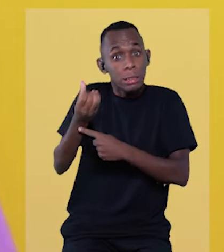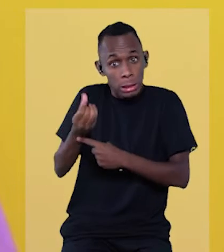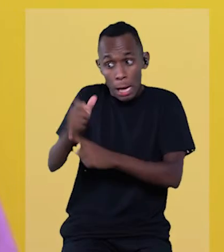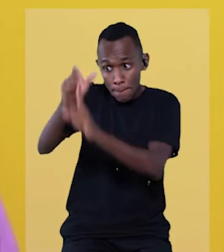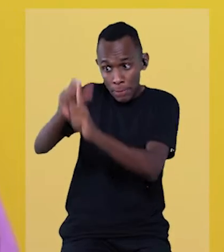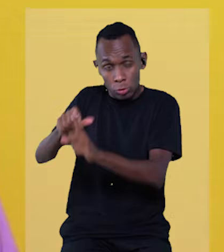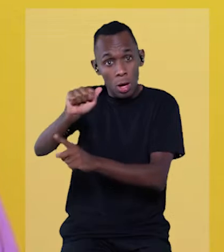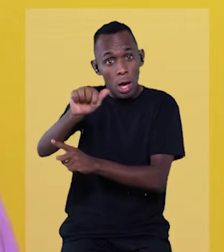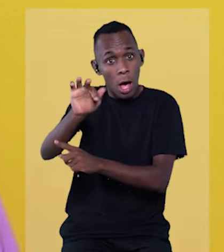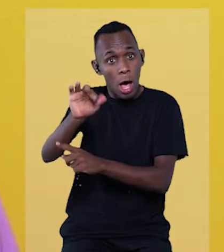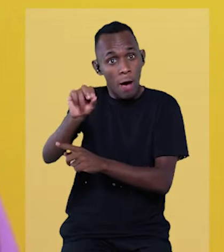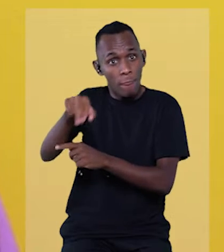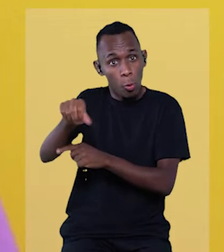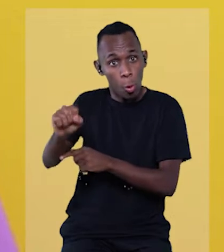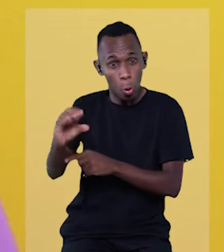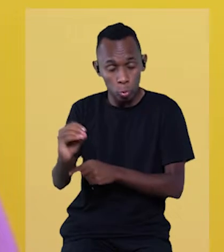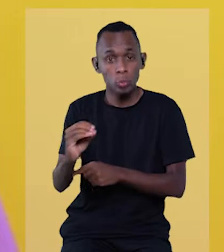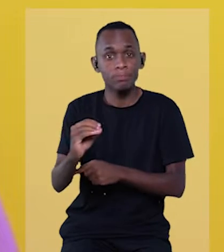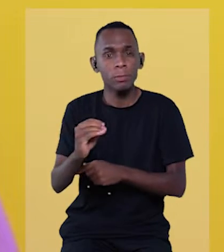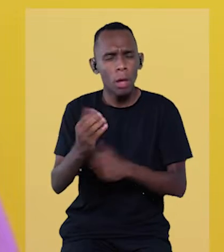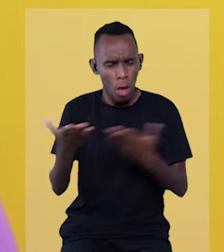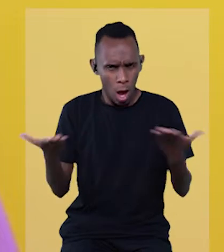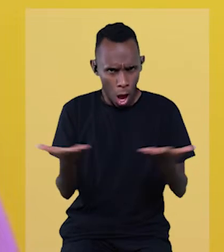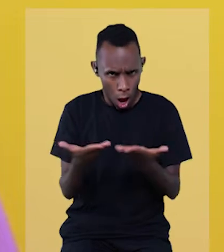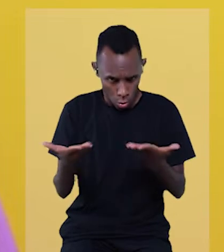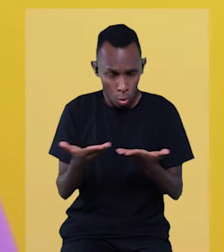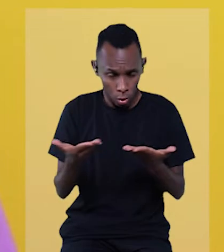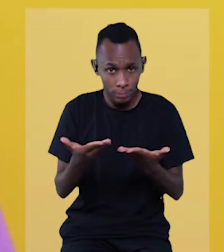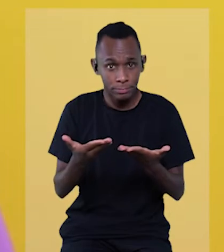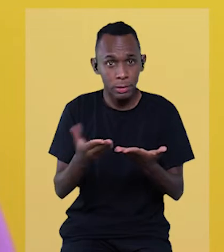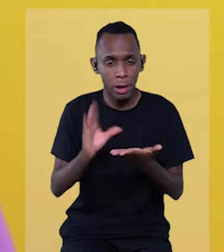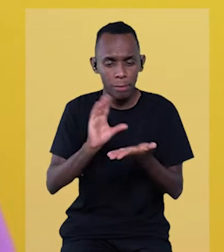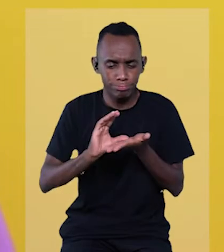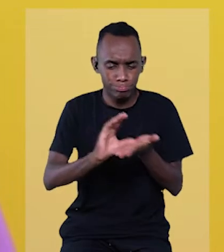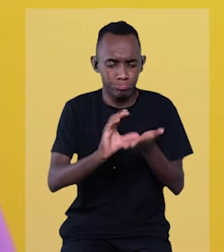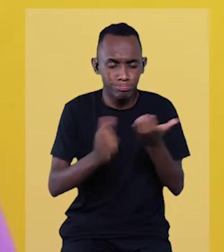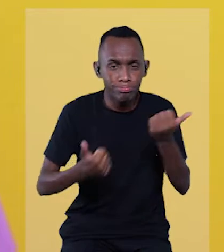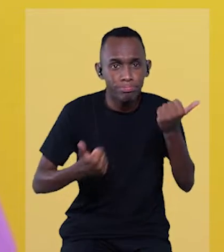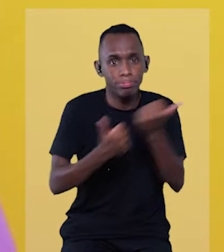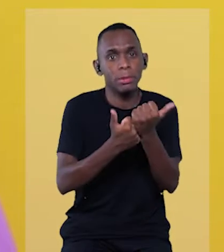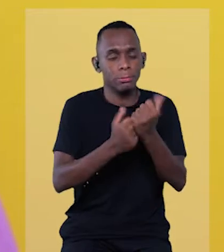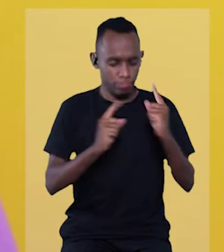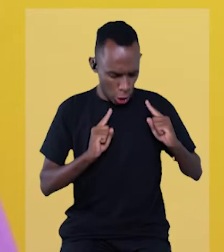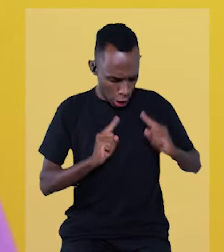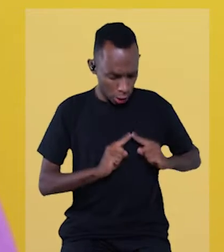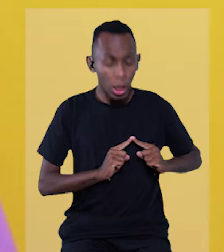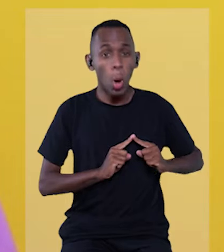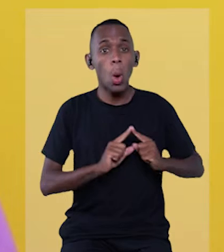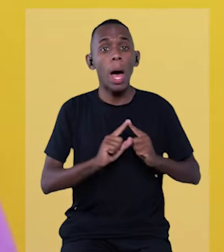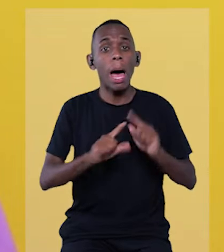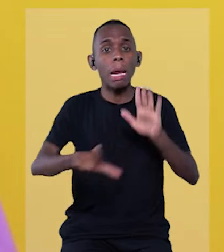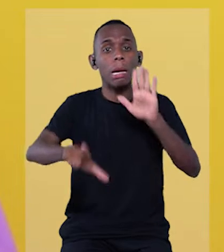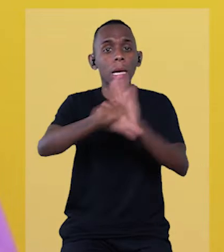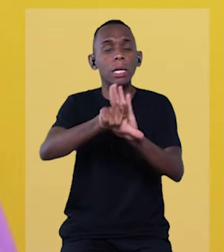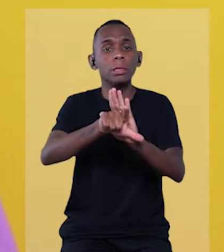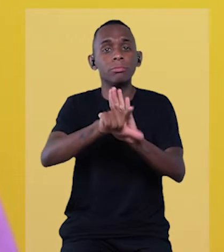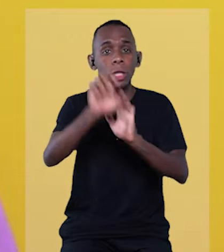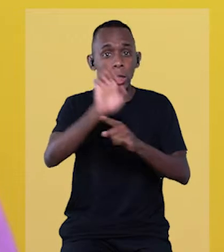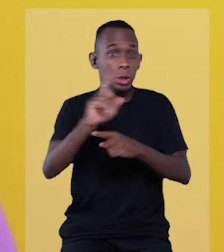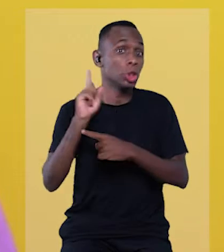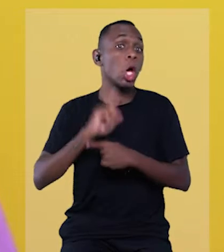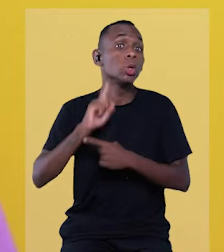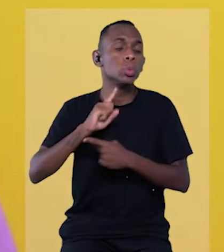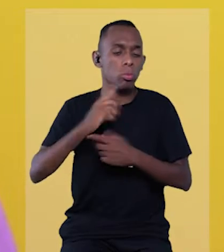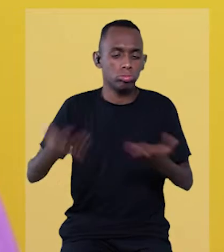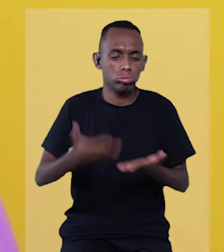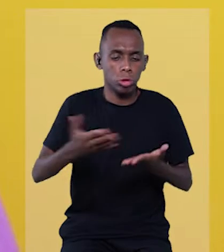Afonso Borges. Esta edição do Sempre um Papo é patrocinada pela Gerdau por meio da Lei Estadual de Incentivo à Cultura